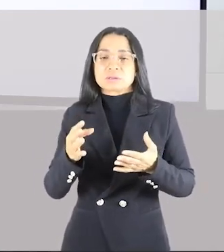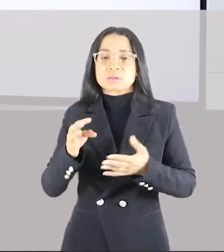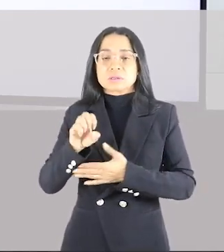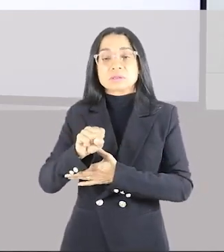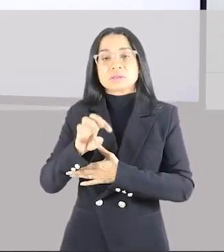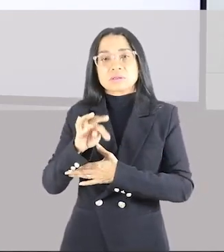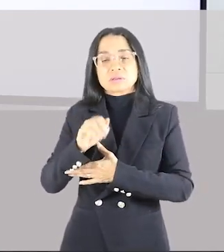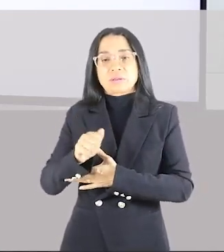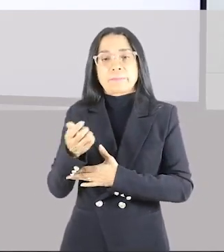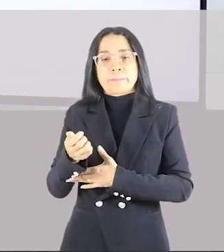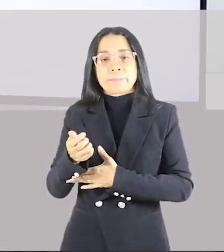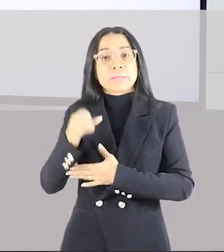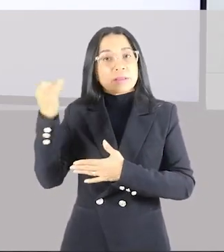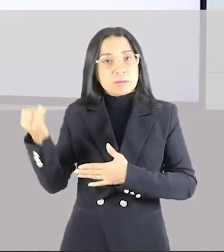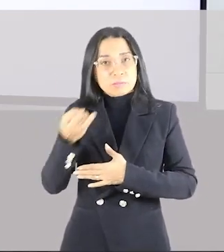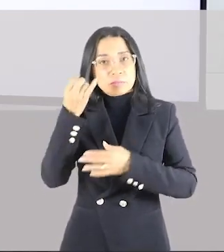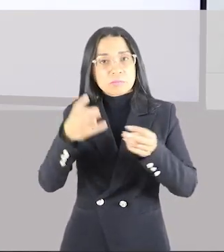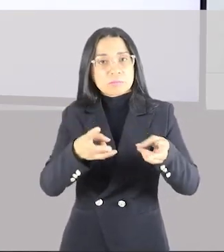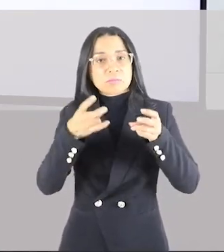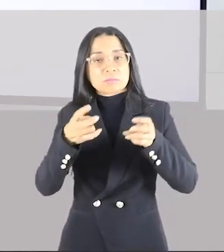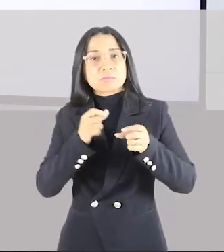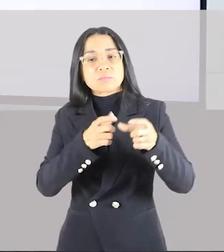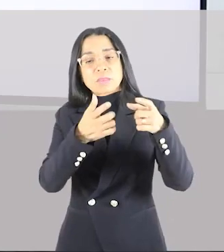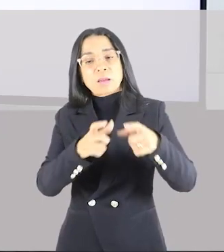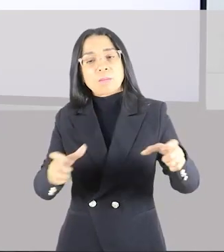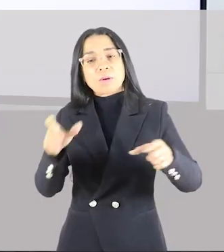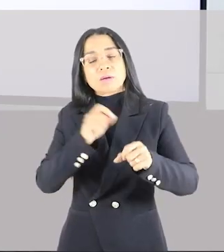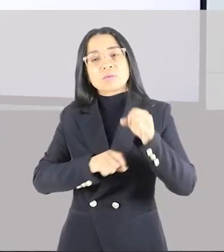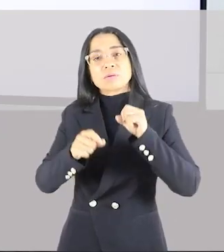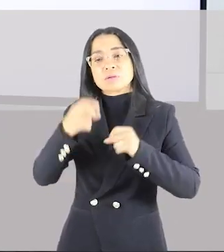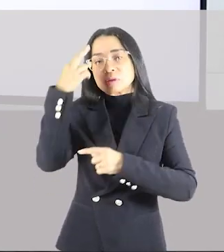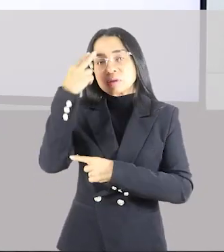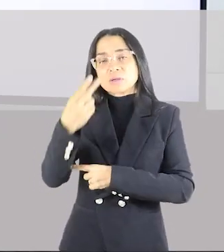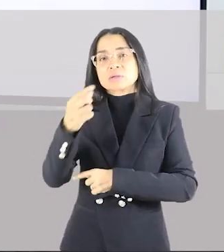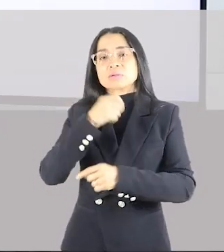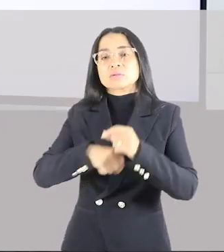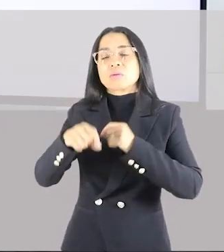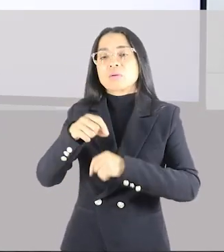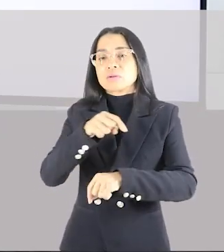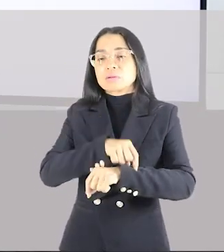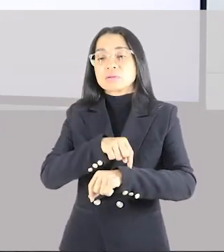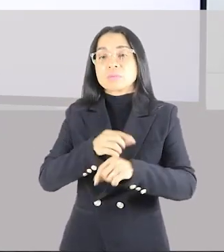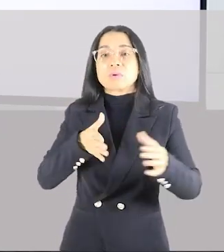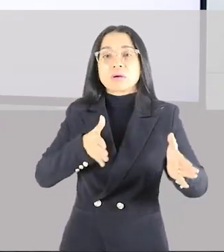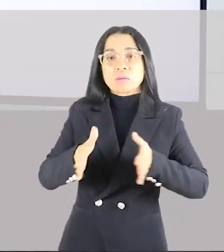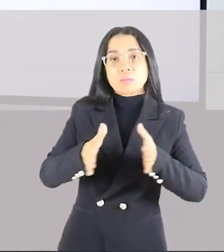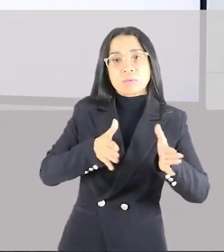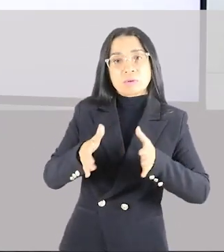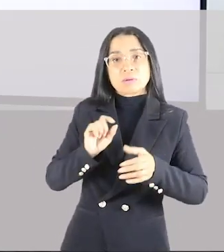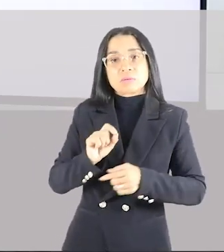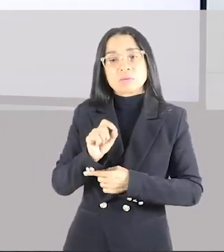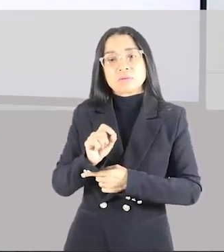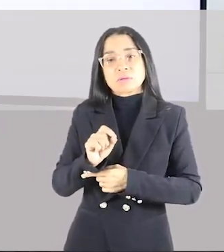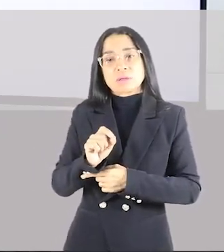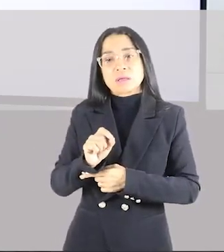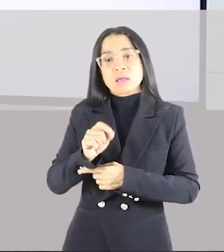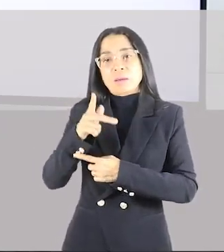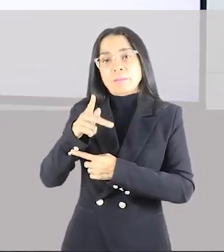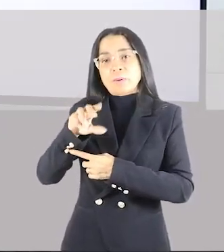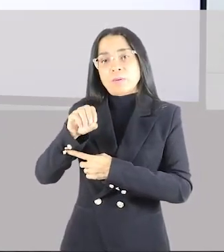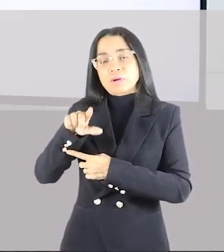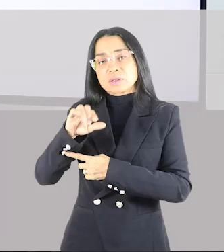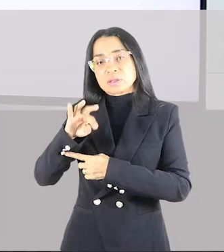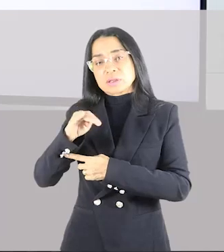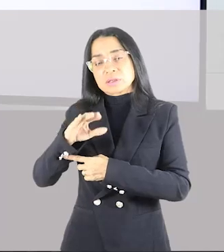importante estar atento a isso. Agora, a maior parte histórica, temporal do Egito Antigo, esta é politeísta. Vamos